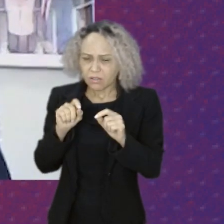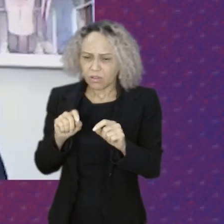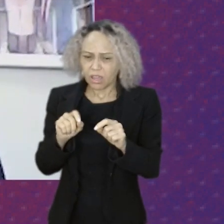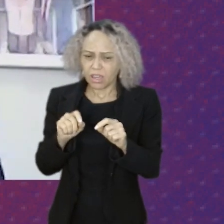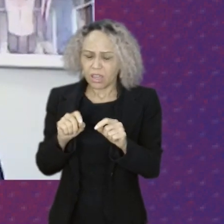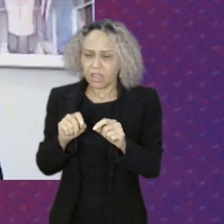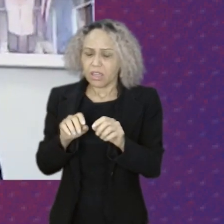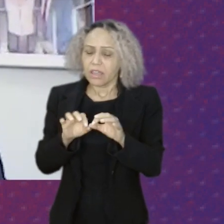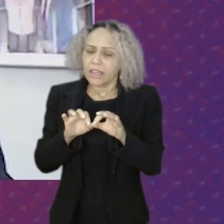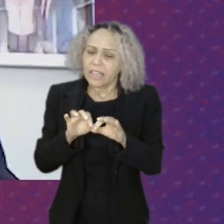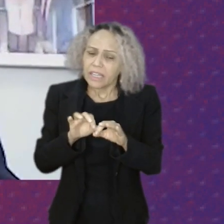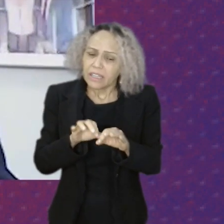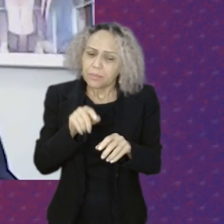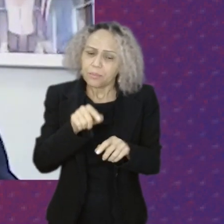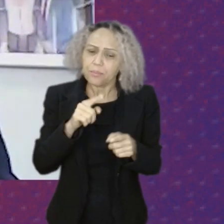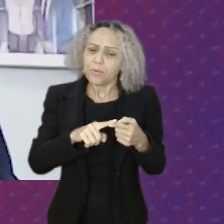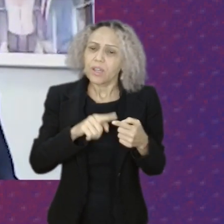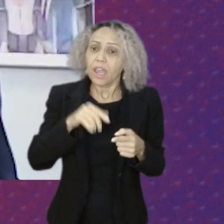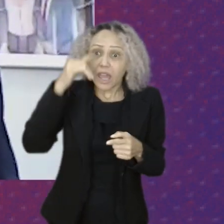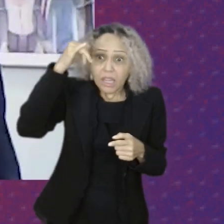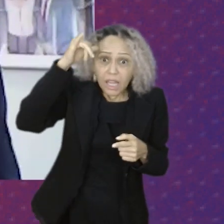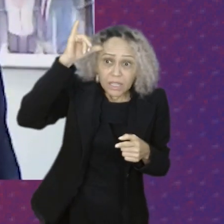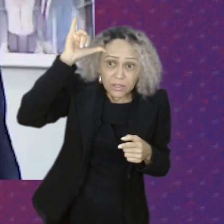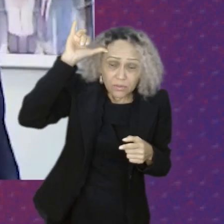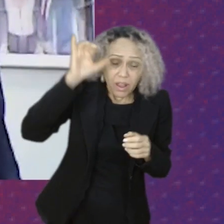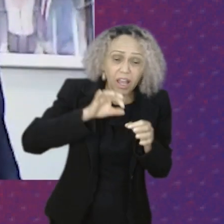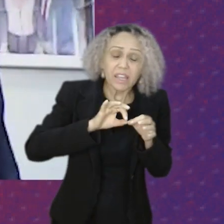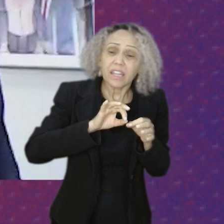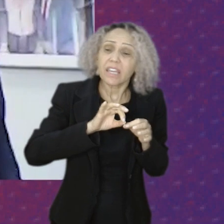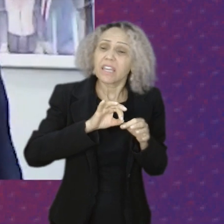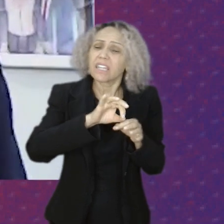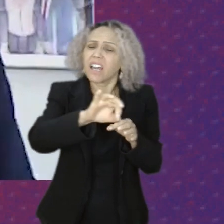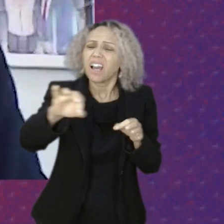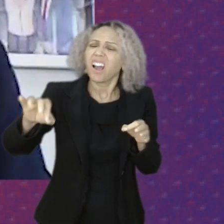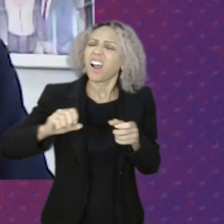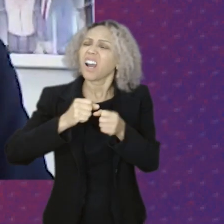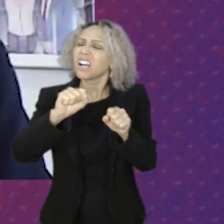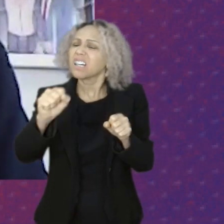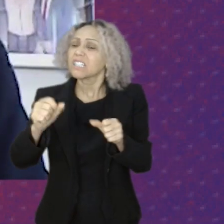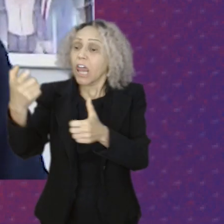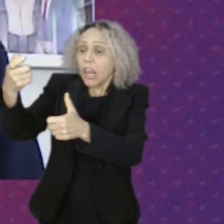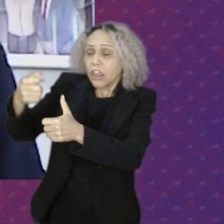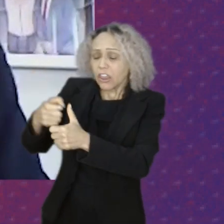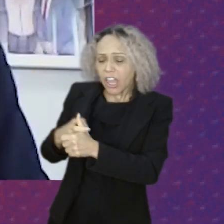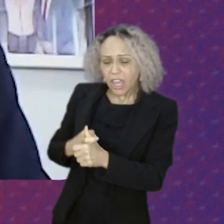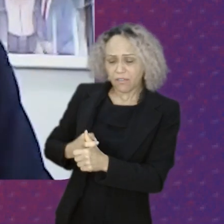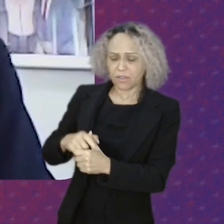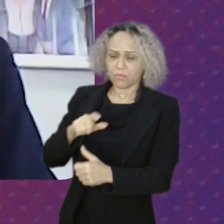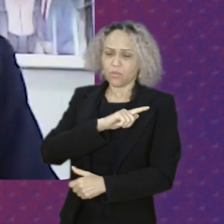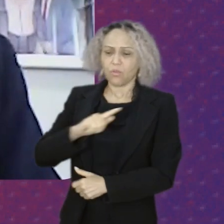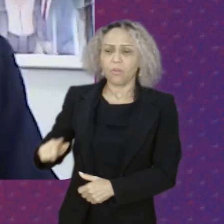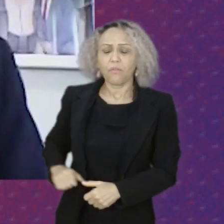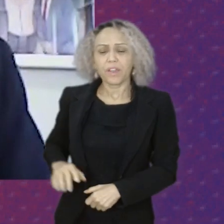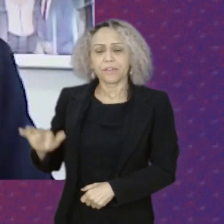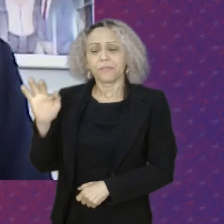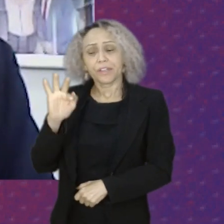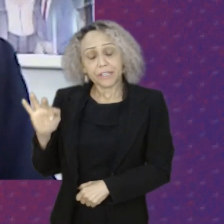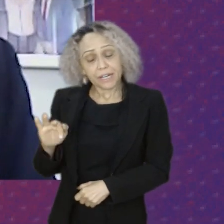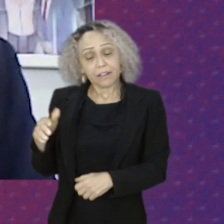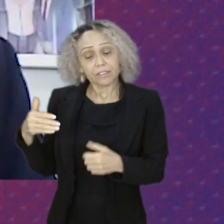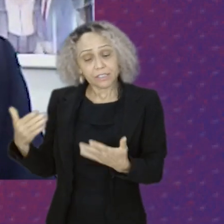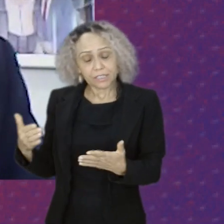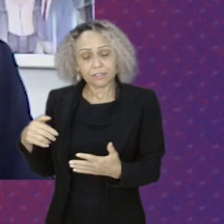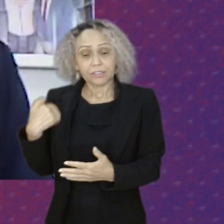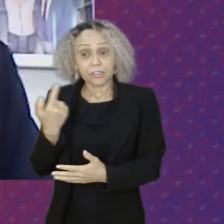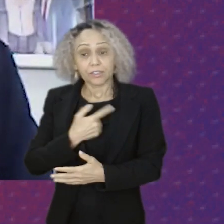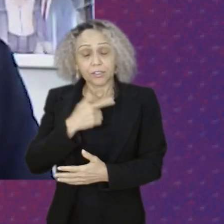com o débito que o engenho tem com a União e com o Estado de Pernambuco. Nós conseguimos na Justiça a